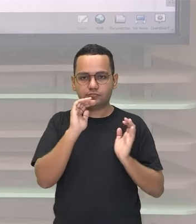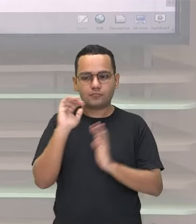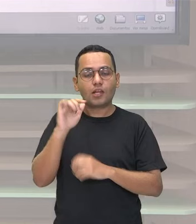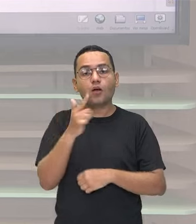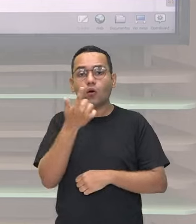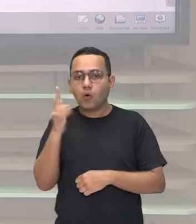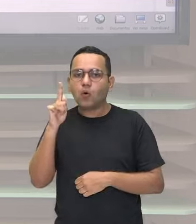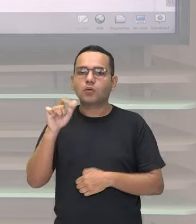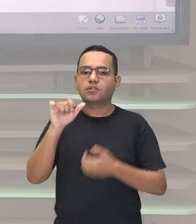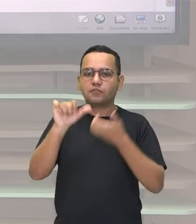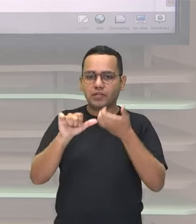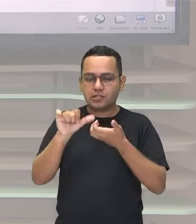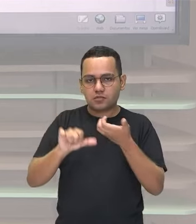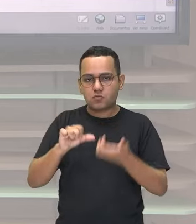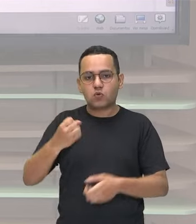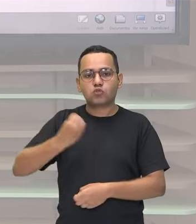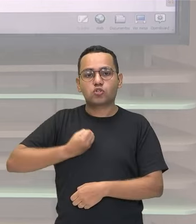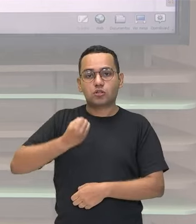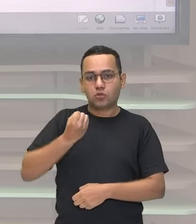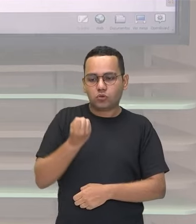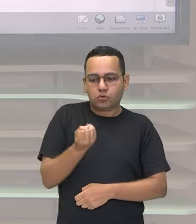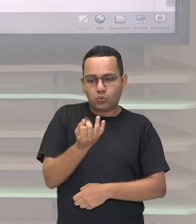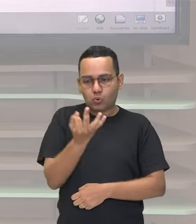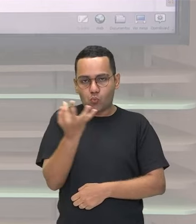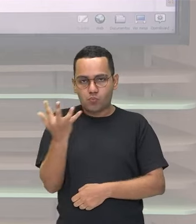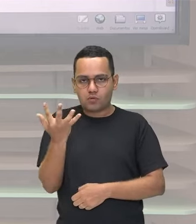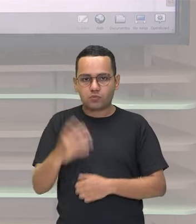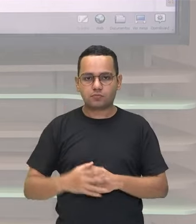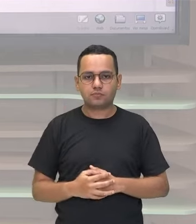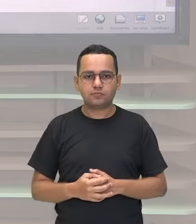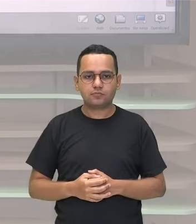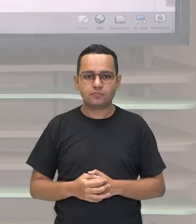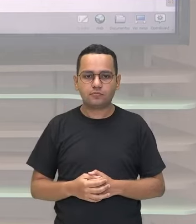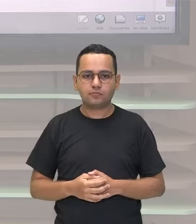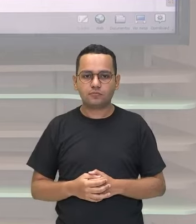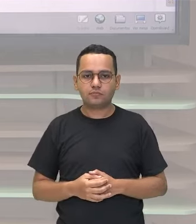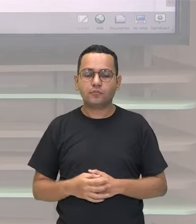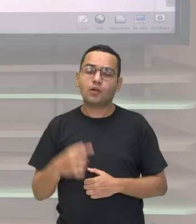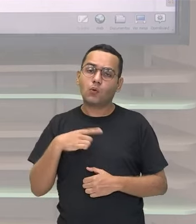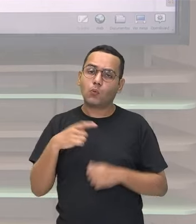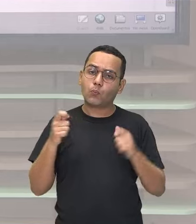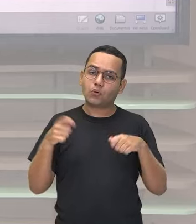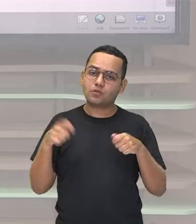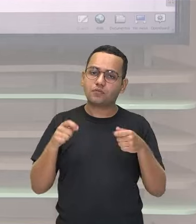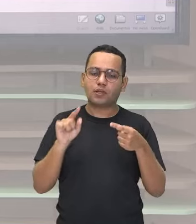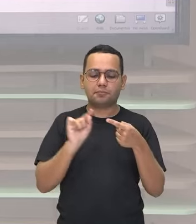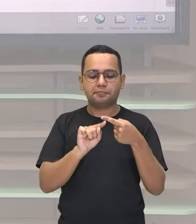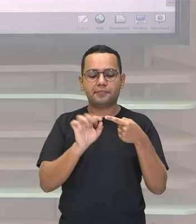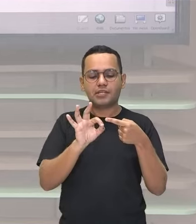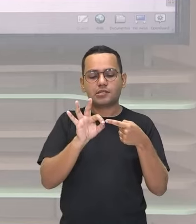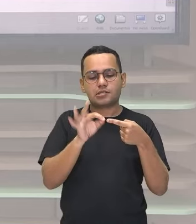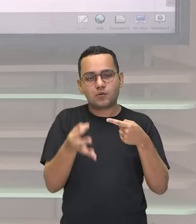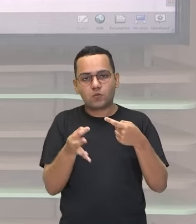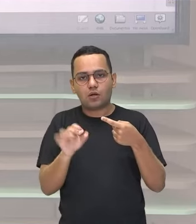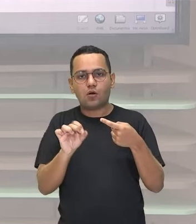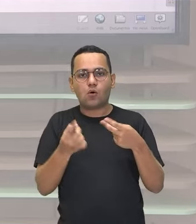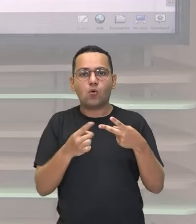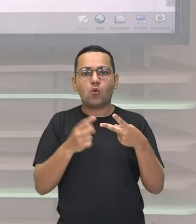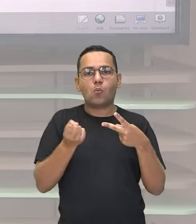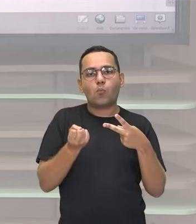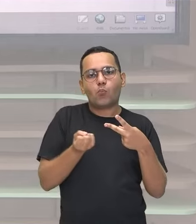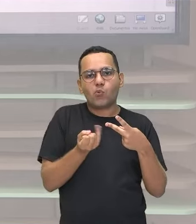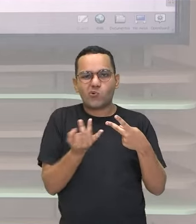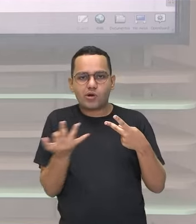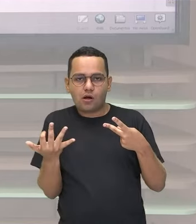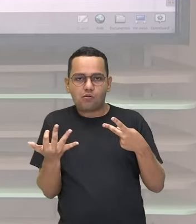número. Número já diz, né? Está no singular ou está no plural. Ou, né, para designar